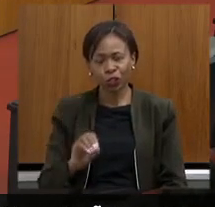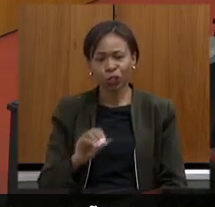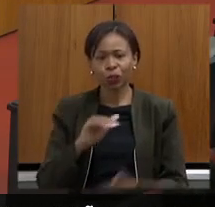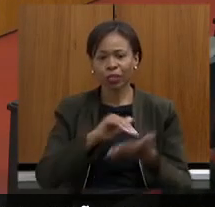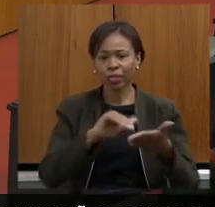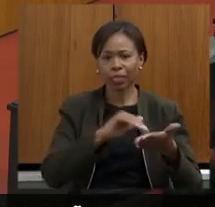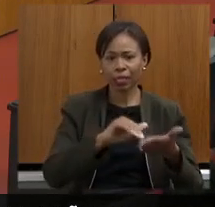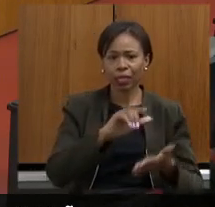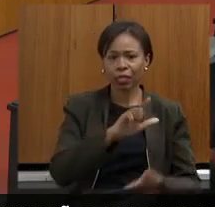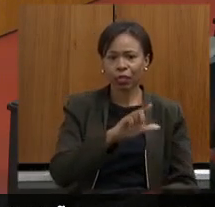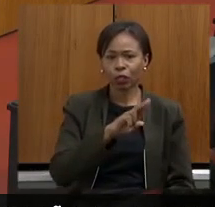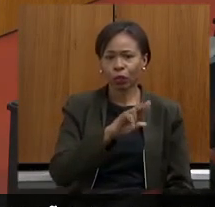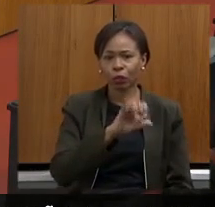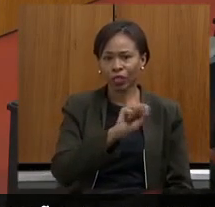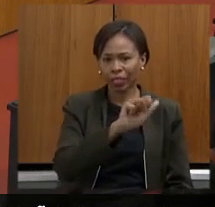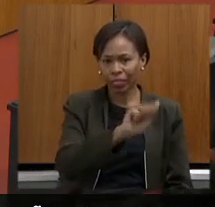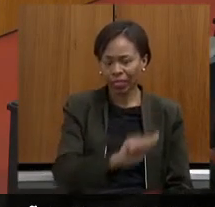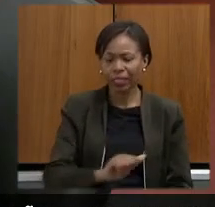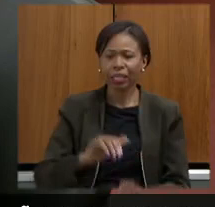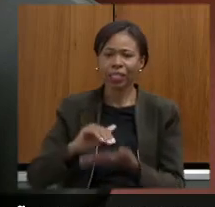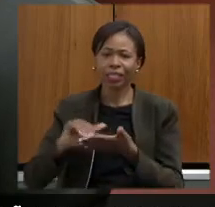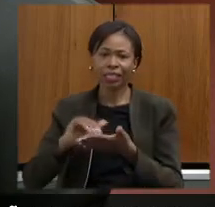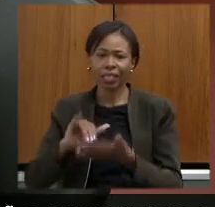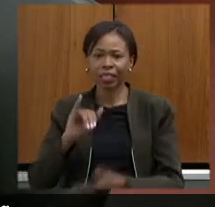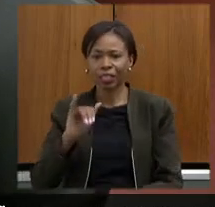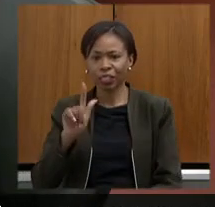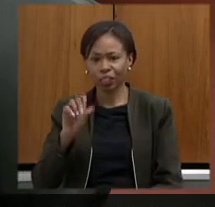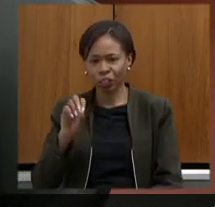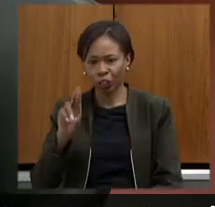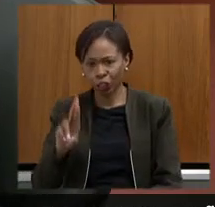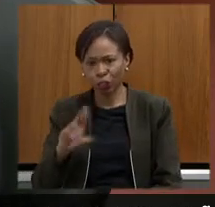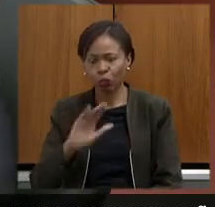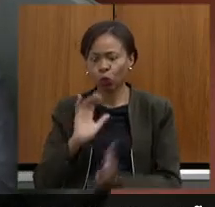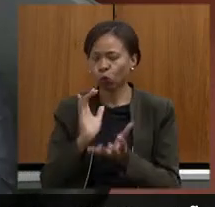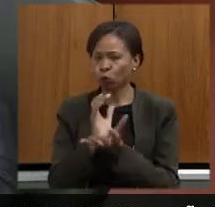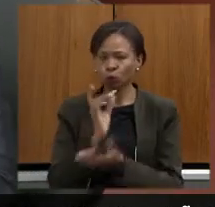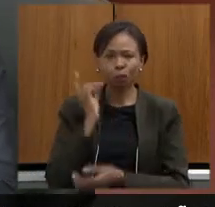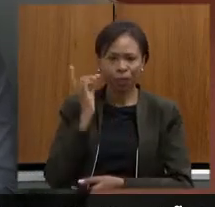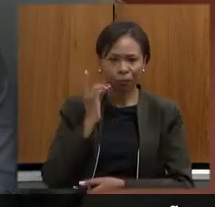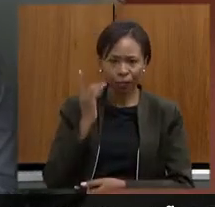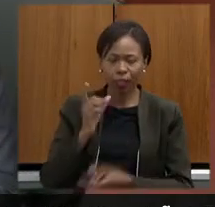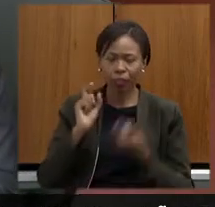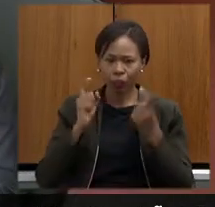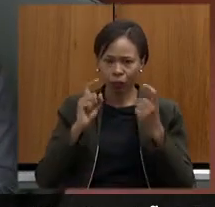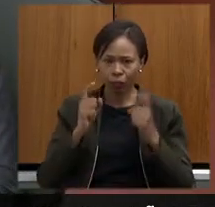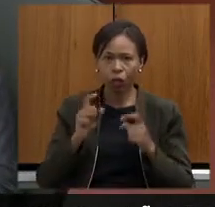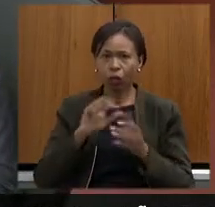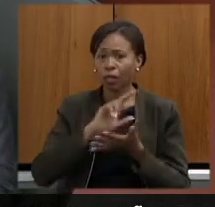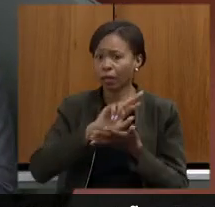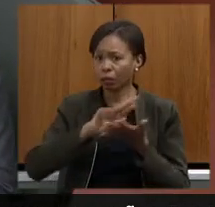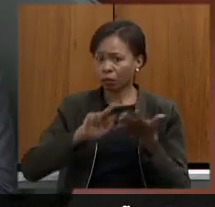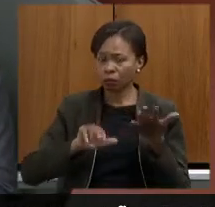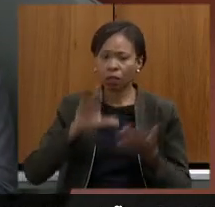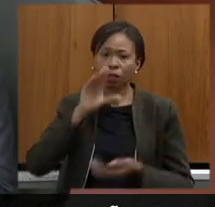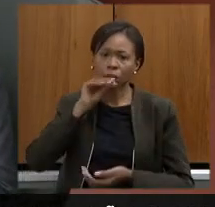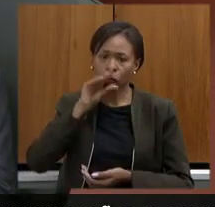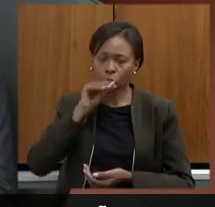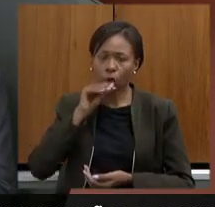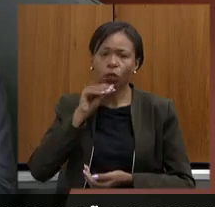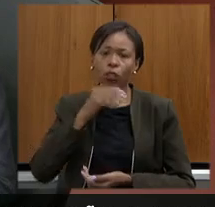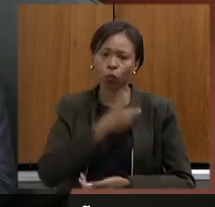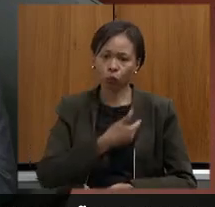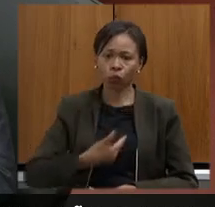Luiz ao secretário Igor aos parlamentares estão presentes nessa reunião também vários servidores do